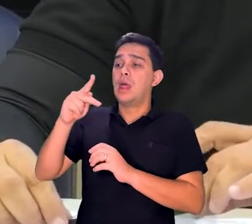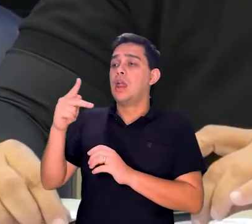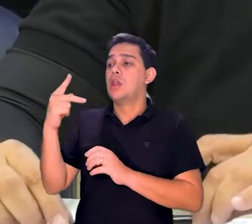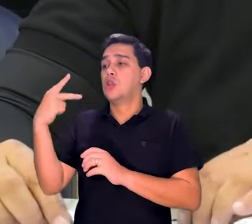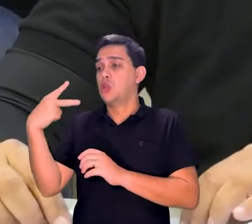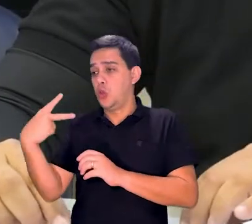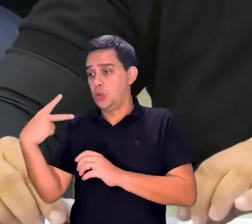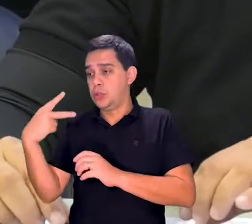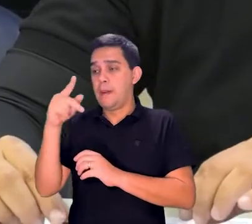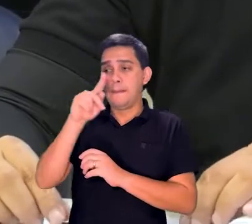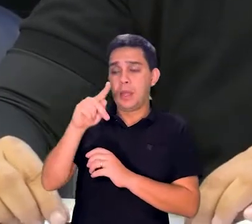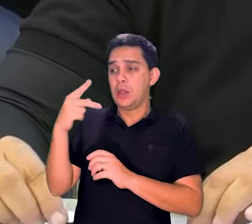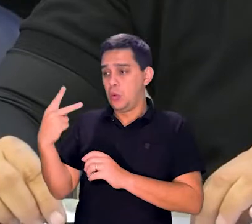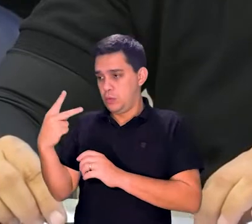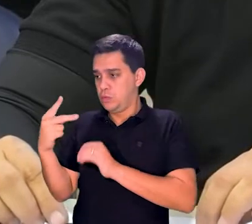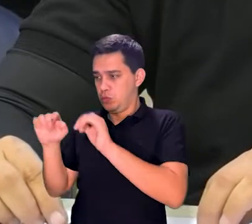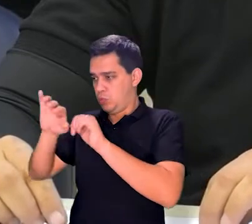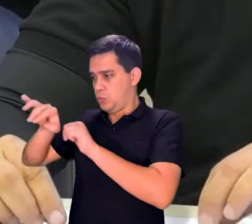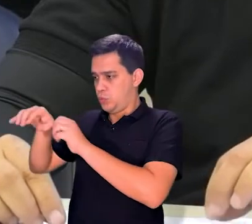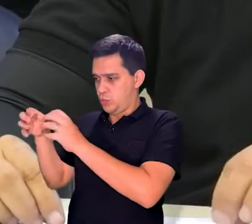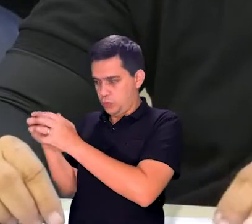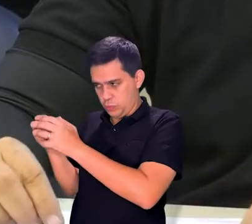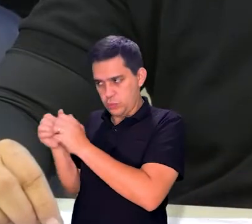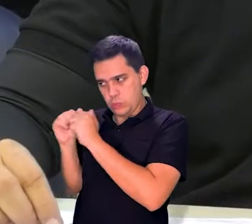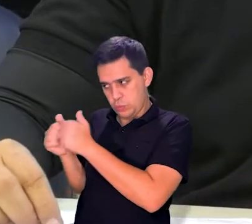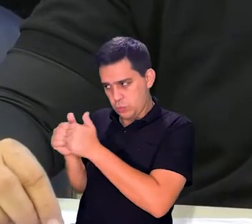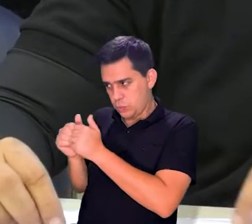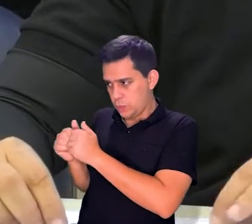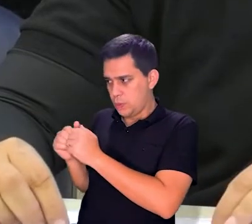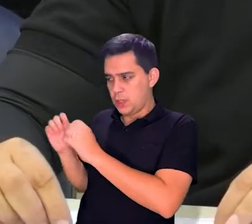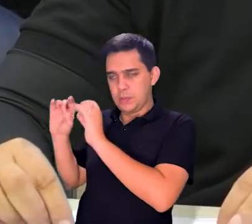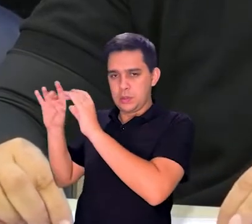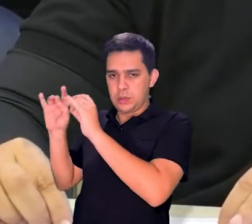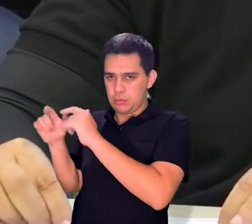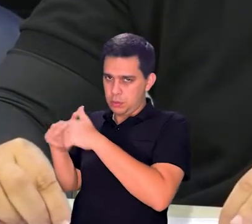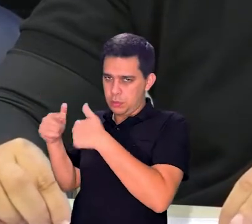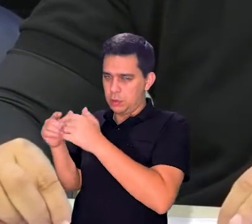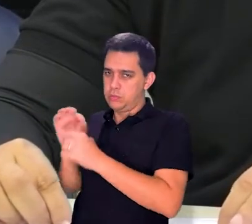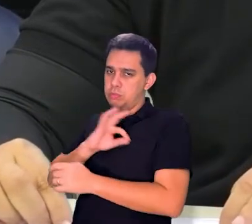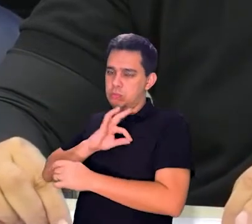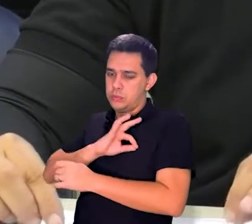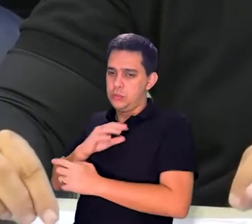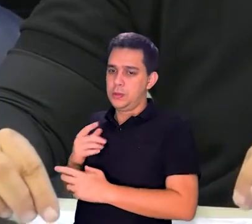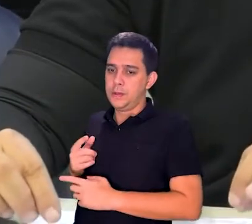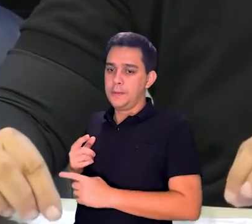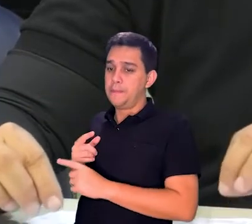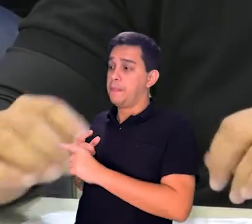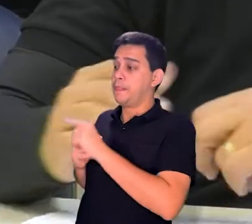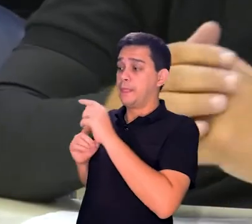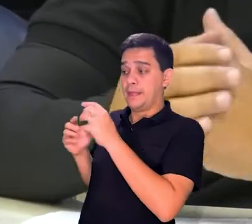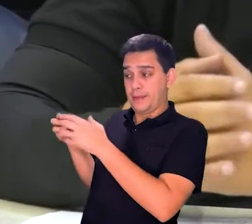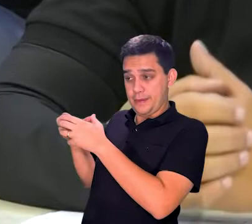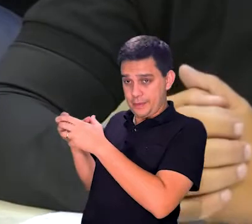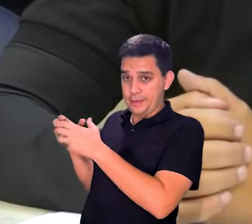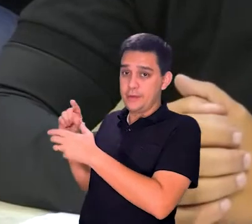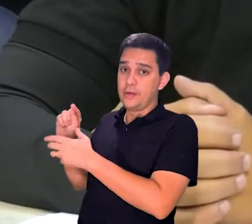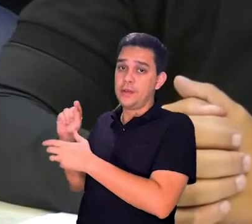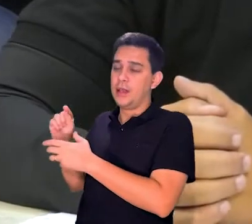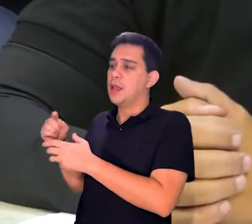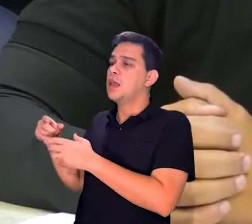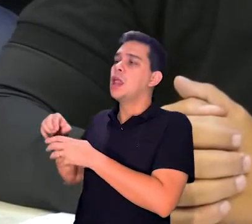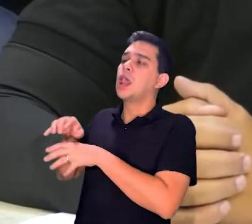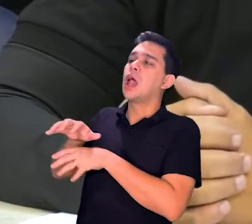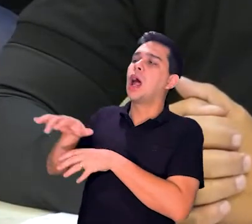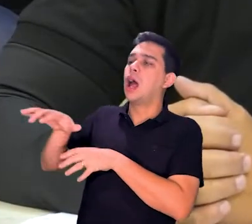O mesmo esquema criminoso de achaque de criminosos, de conluio com